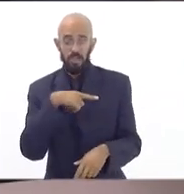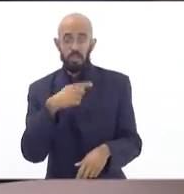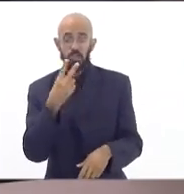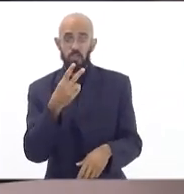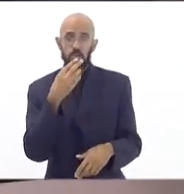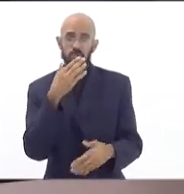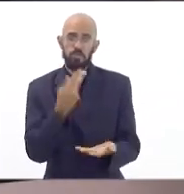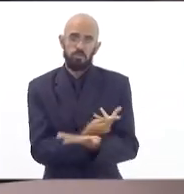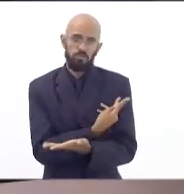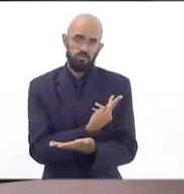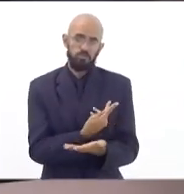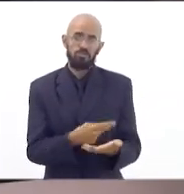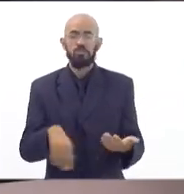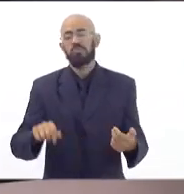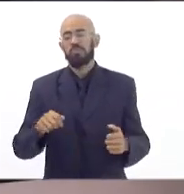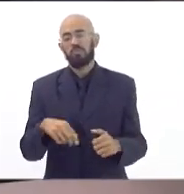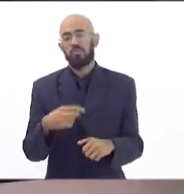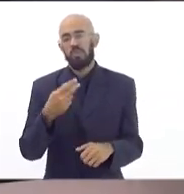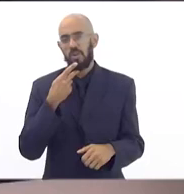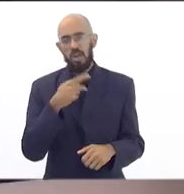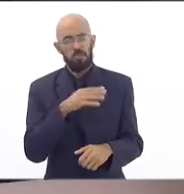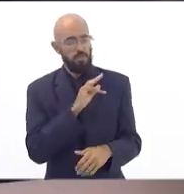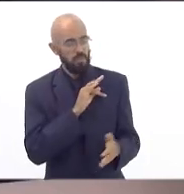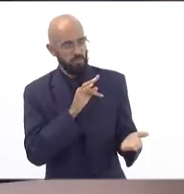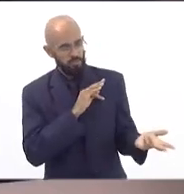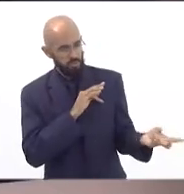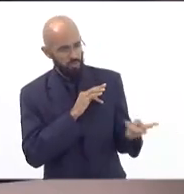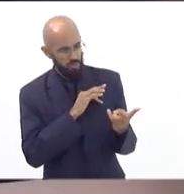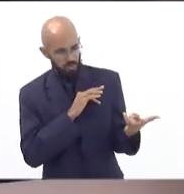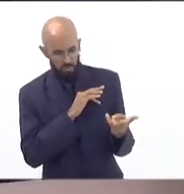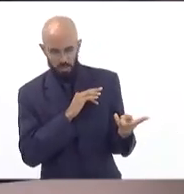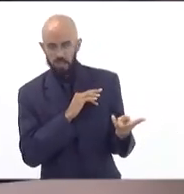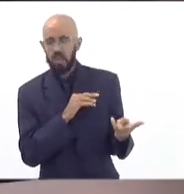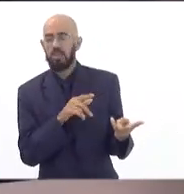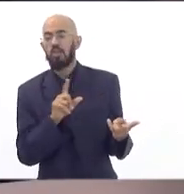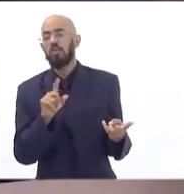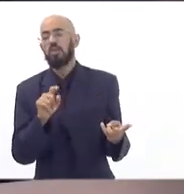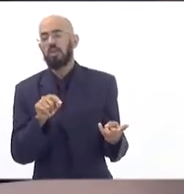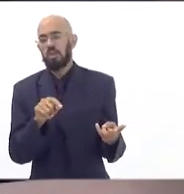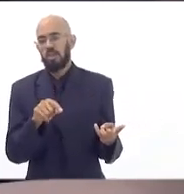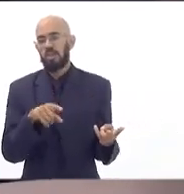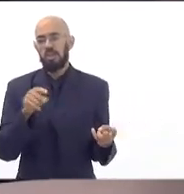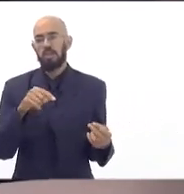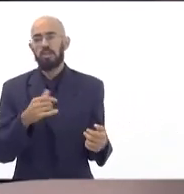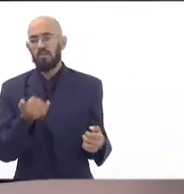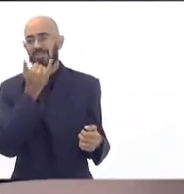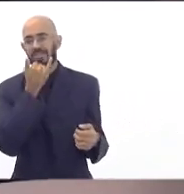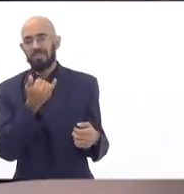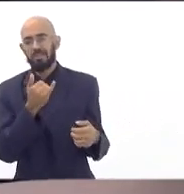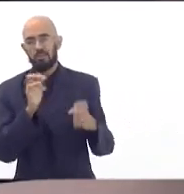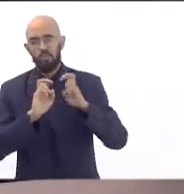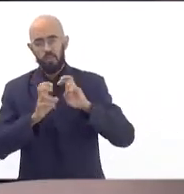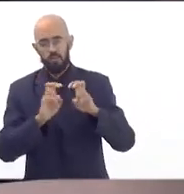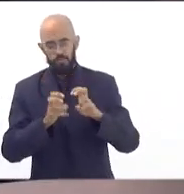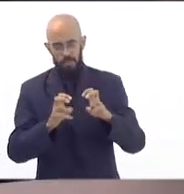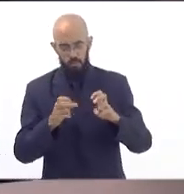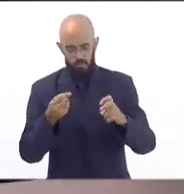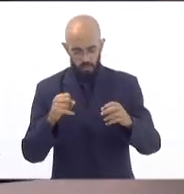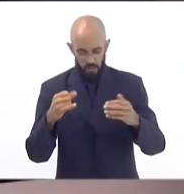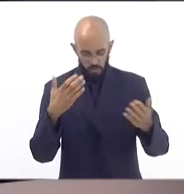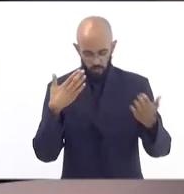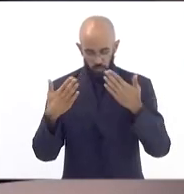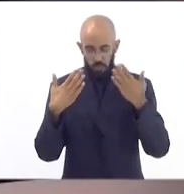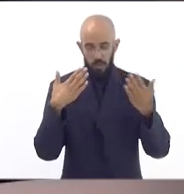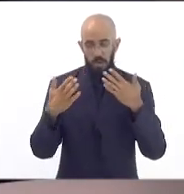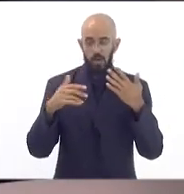que corroboram muito com que foi falado agora pelas polícias né pela secretaria de polícia a gente tem a questão do desastre Ferroviário que quando a gente compara